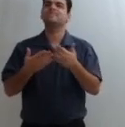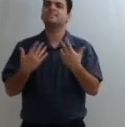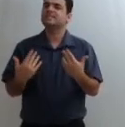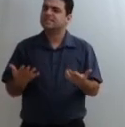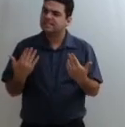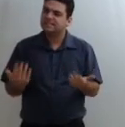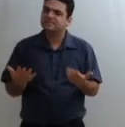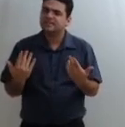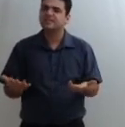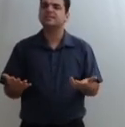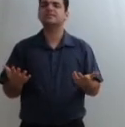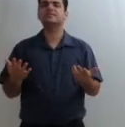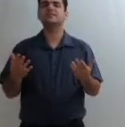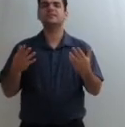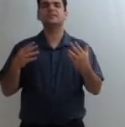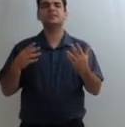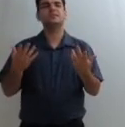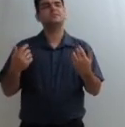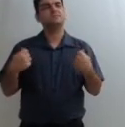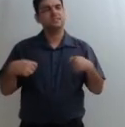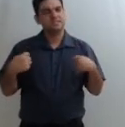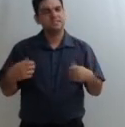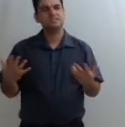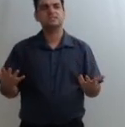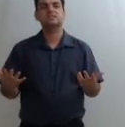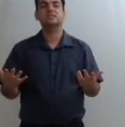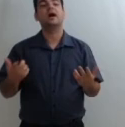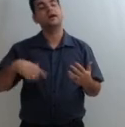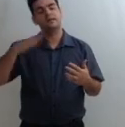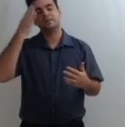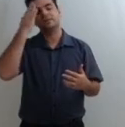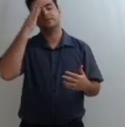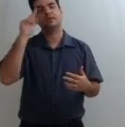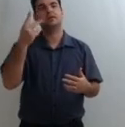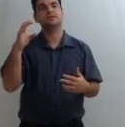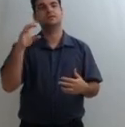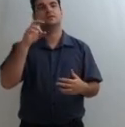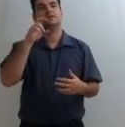Essa decisão é o agravo regimental no habeas corpus